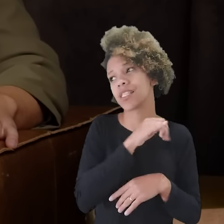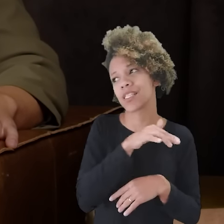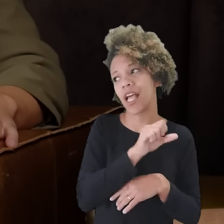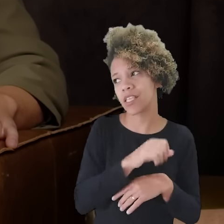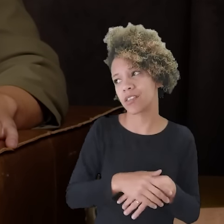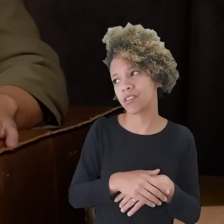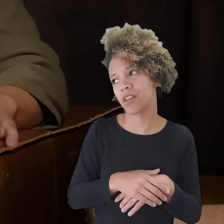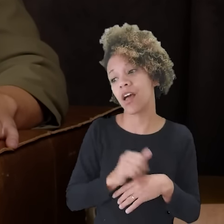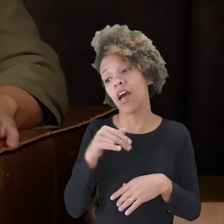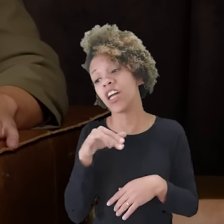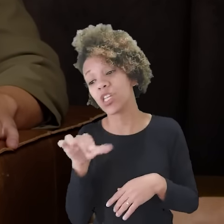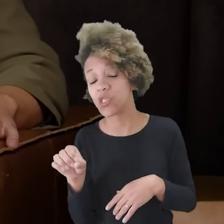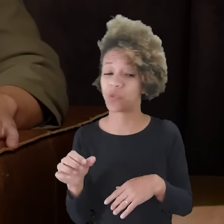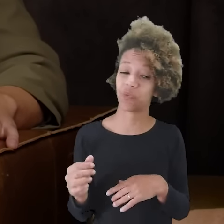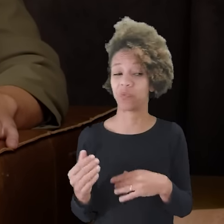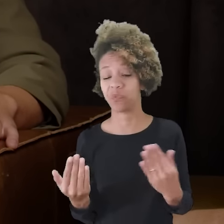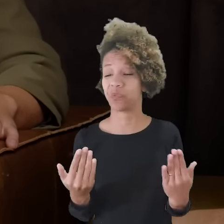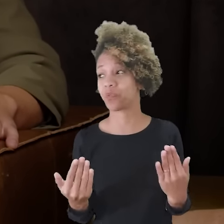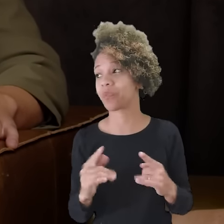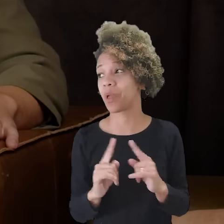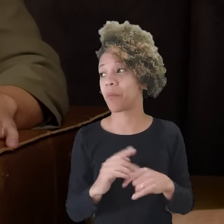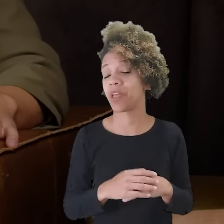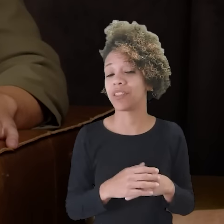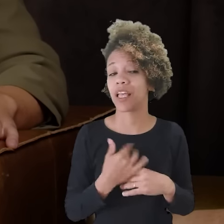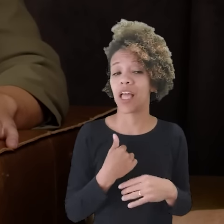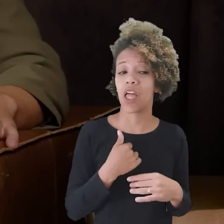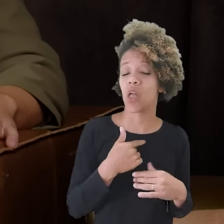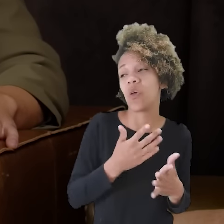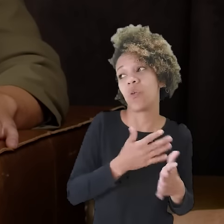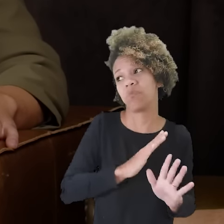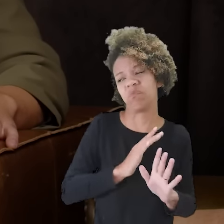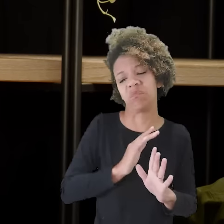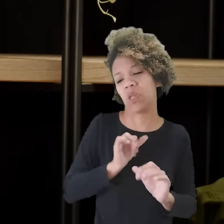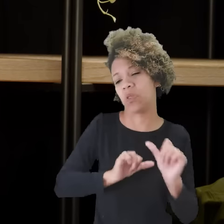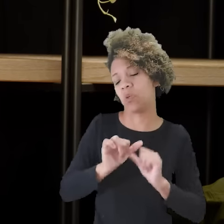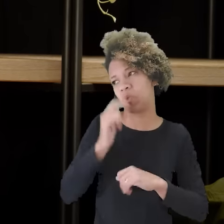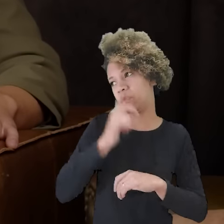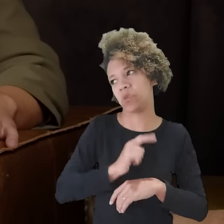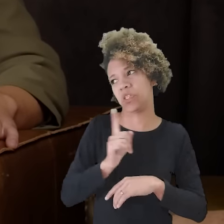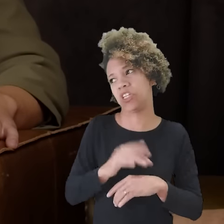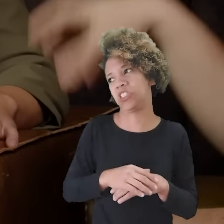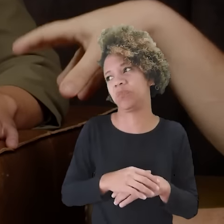Chico não sou mais eu não sou muito do mundo de personagens